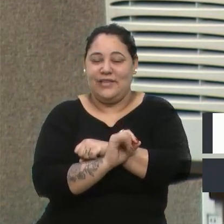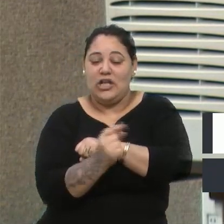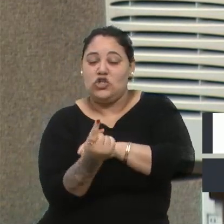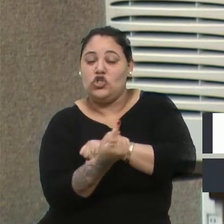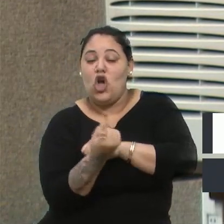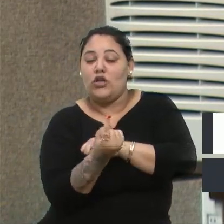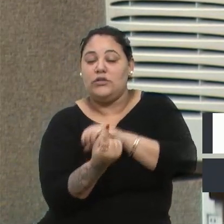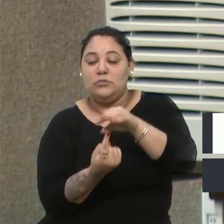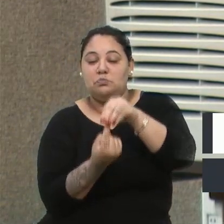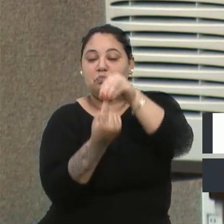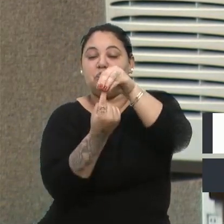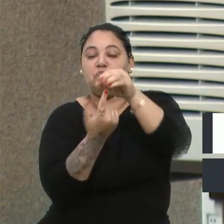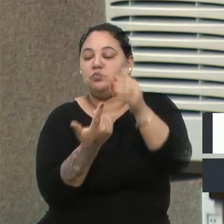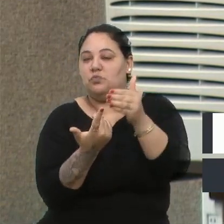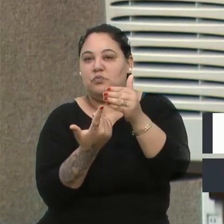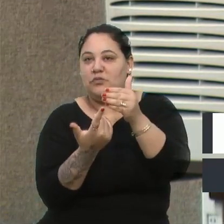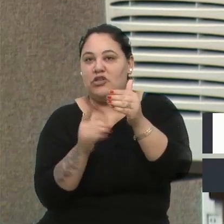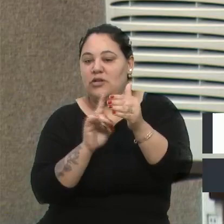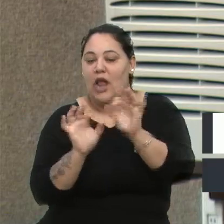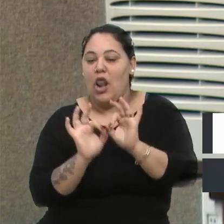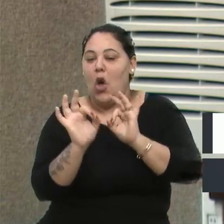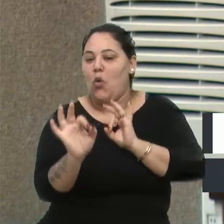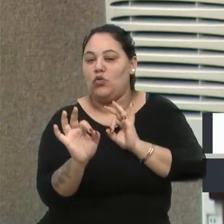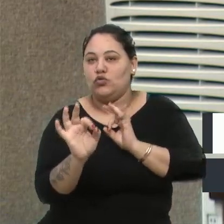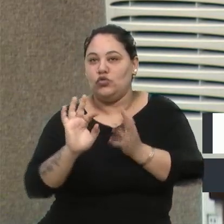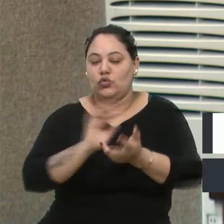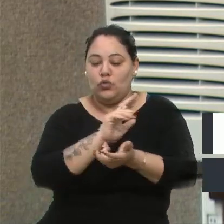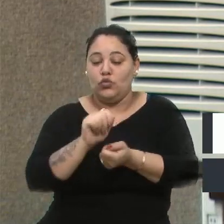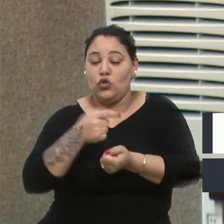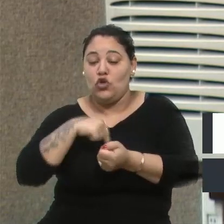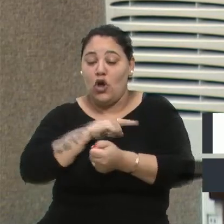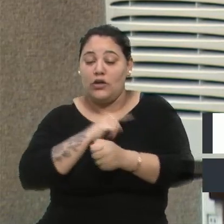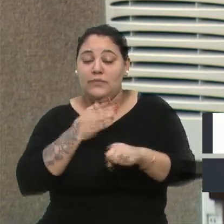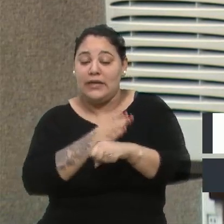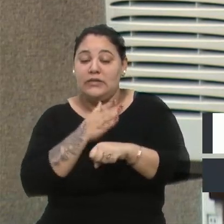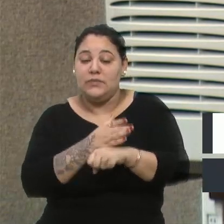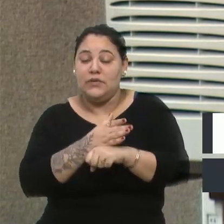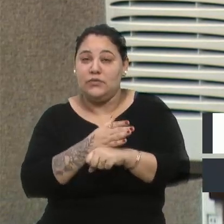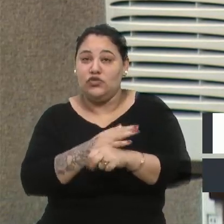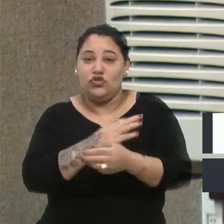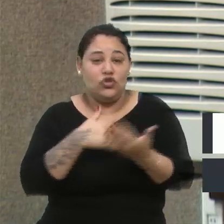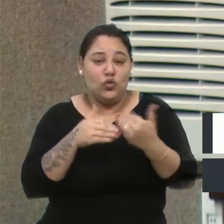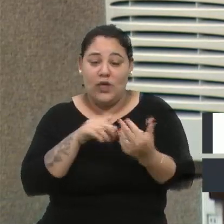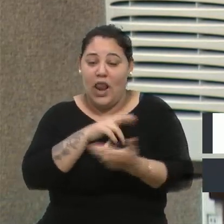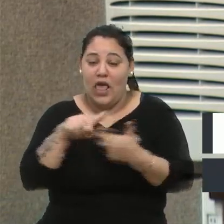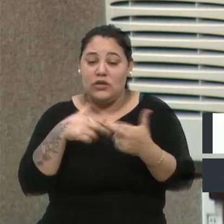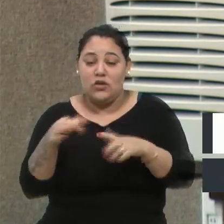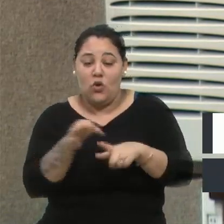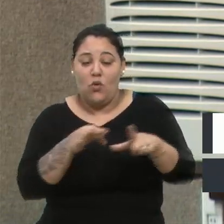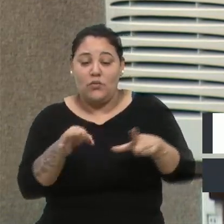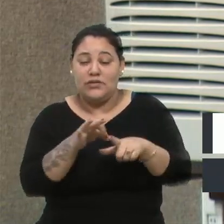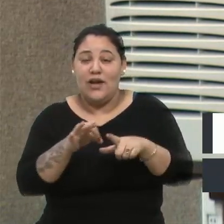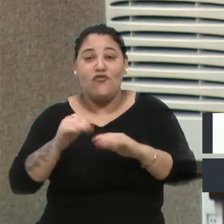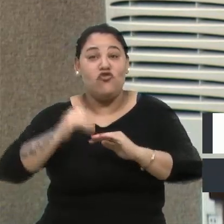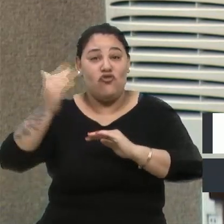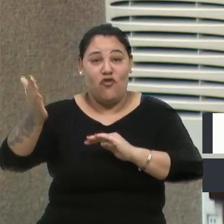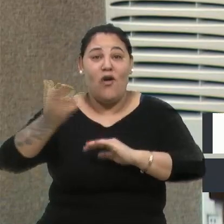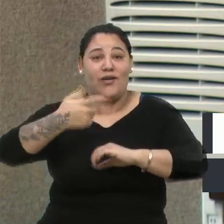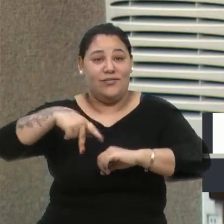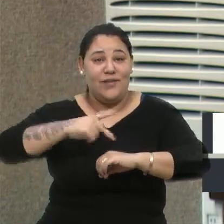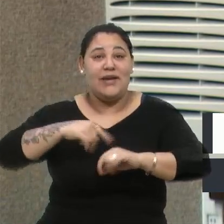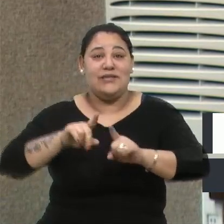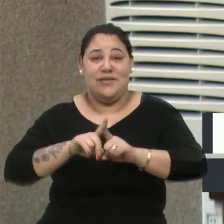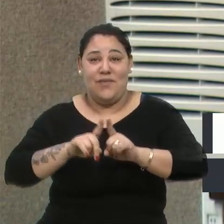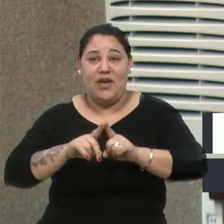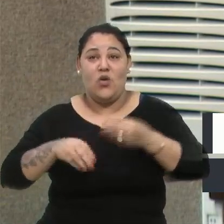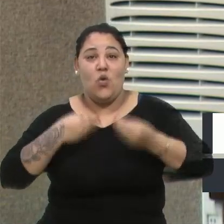mundo, fazemos parte do mundo e fazemos parte de todas essas relações comerciais internacionais também. Como foi